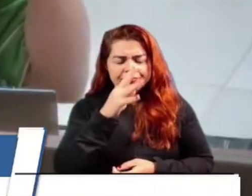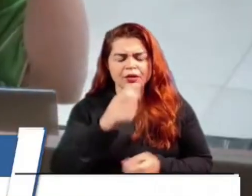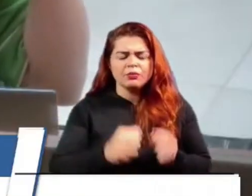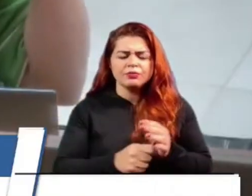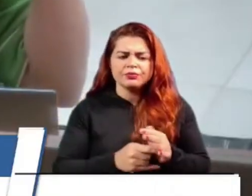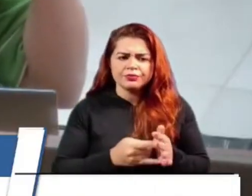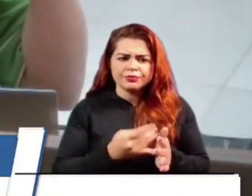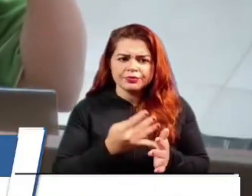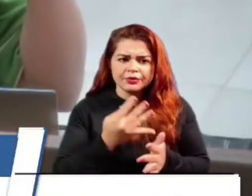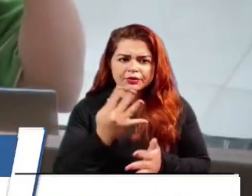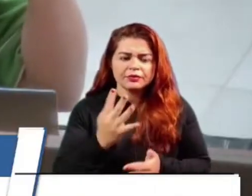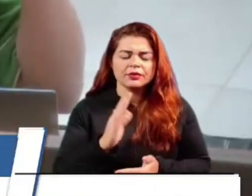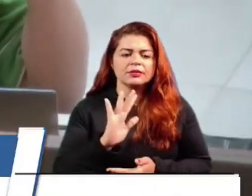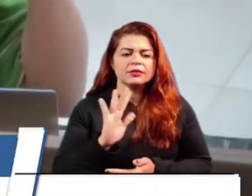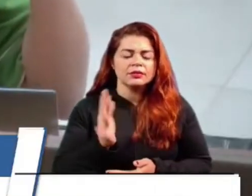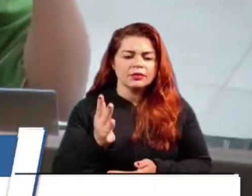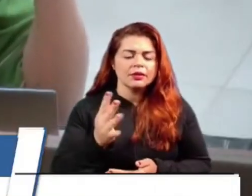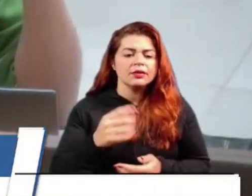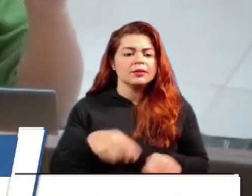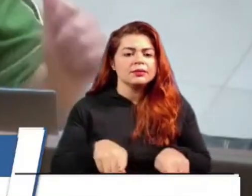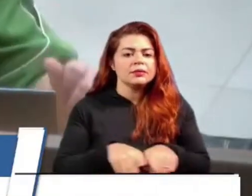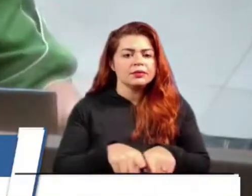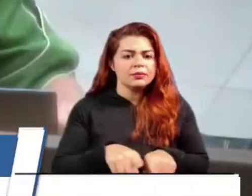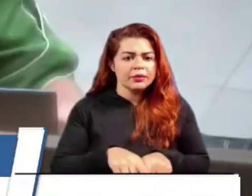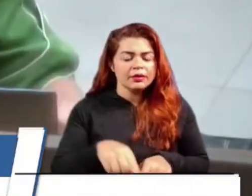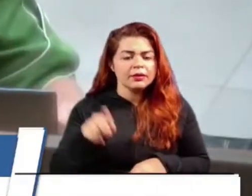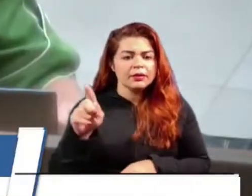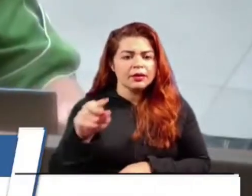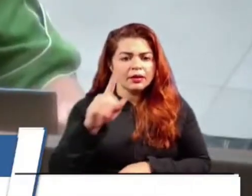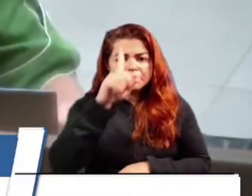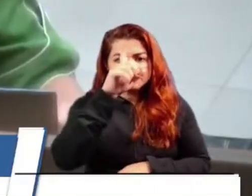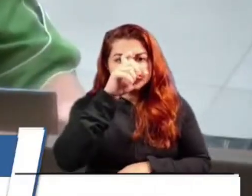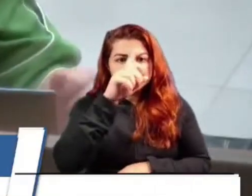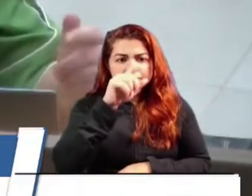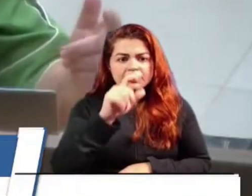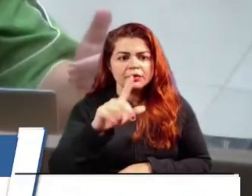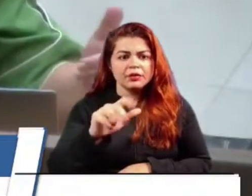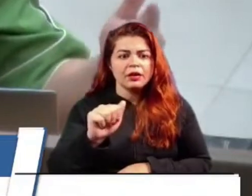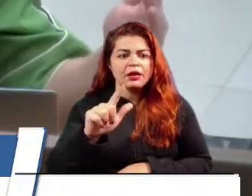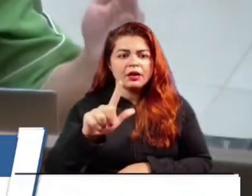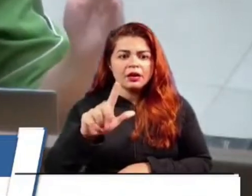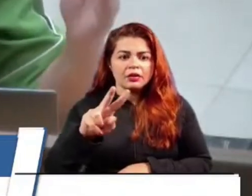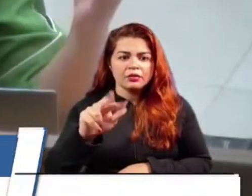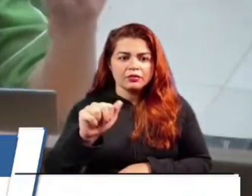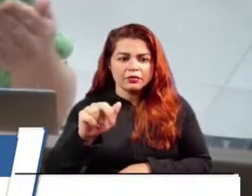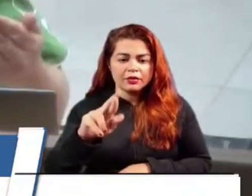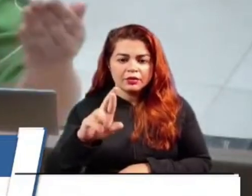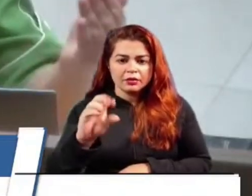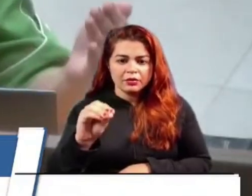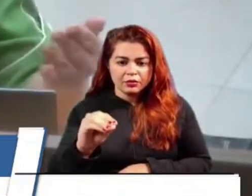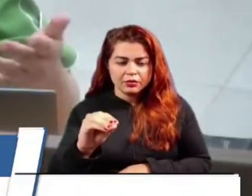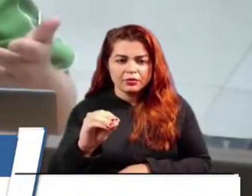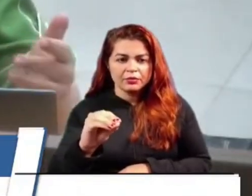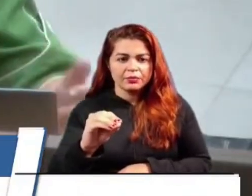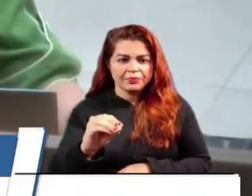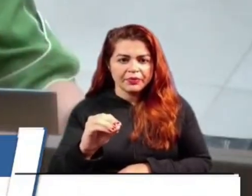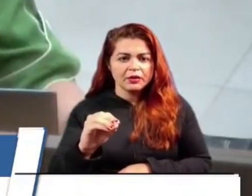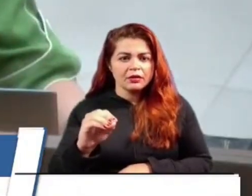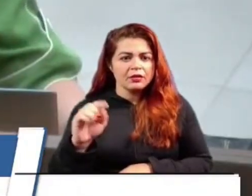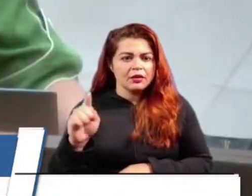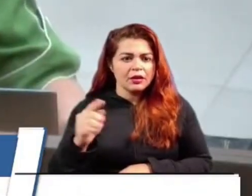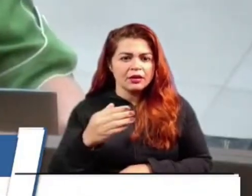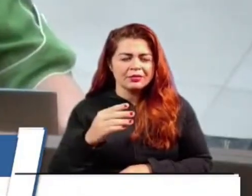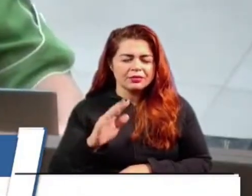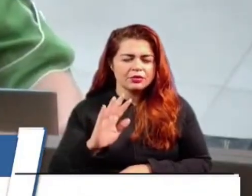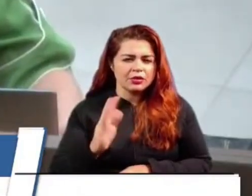Inclusive, lá no pronto-socorro Álvaro Azul, que já faz um tempo que estão pedindo até para fechar ali o